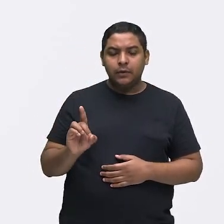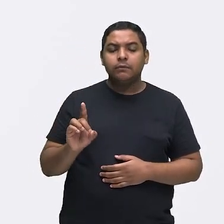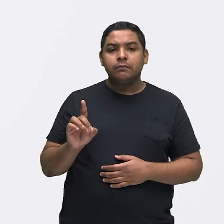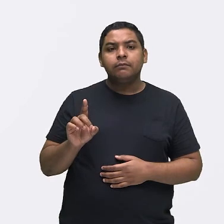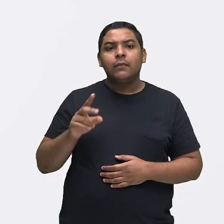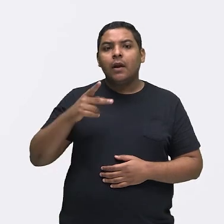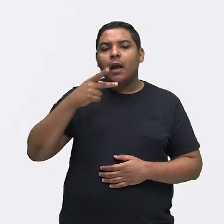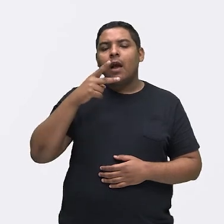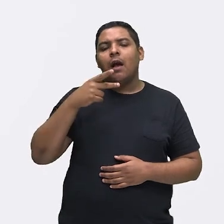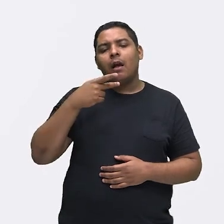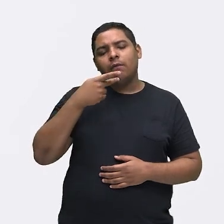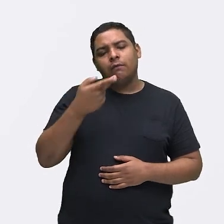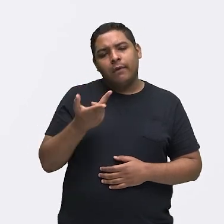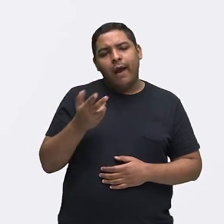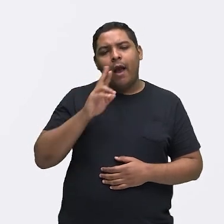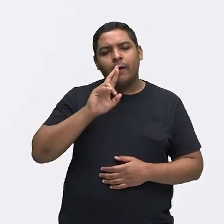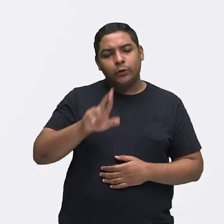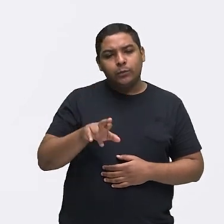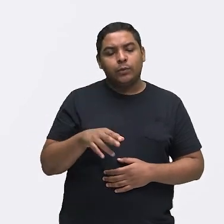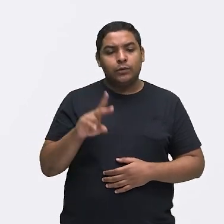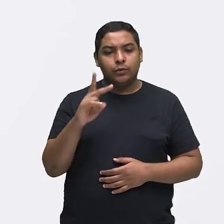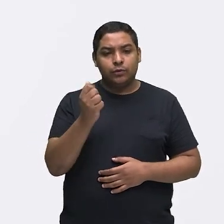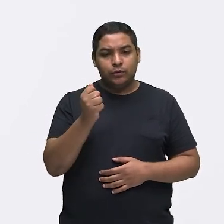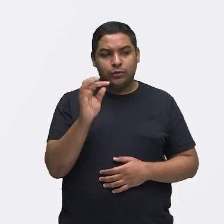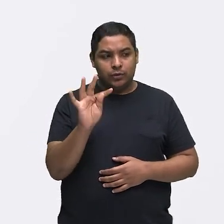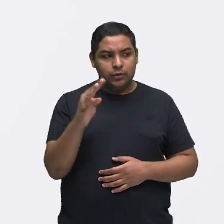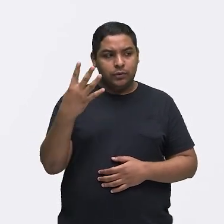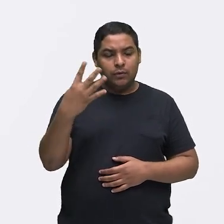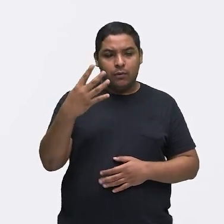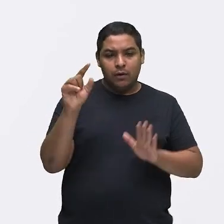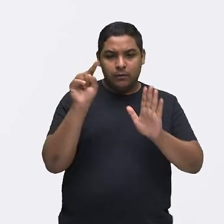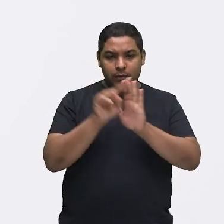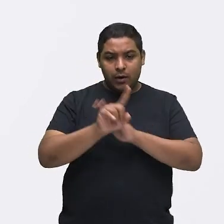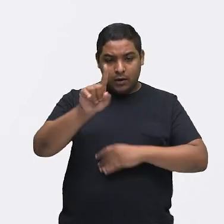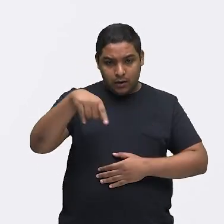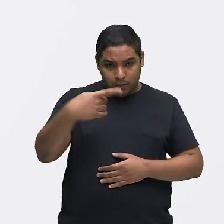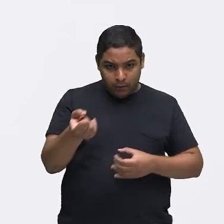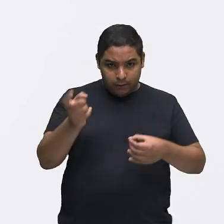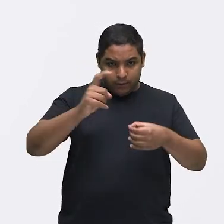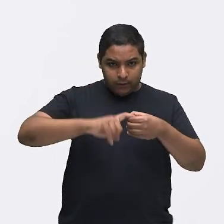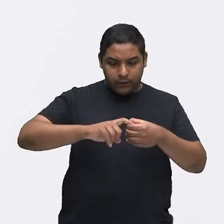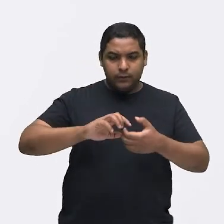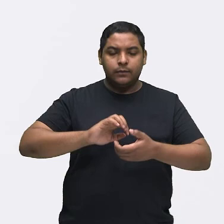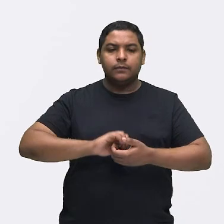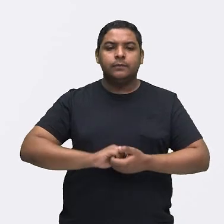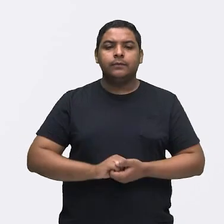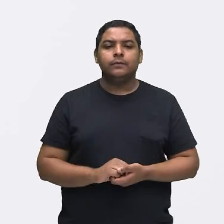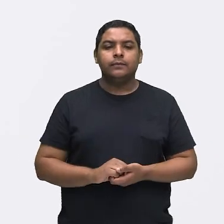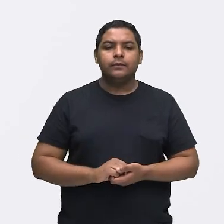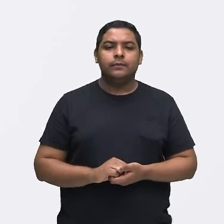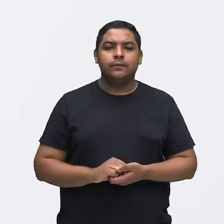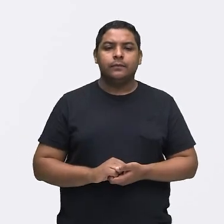aqui novamente no chat a questão número 4 e depois nós voltamos para corrigir a questão.